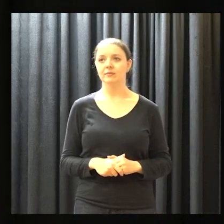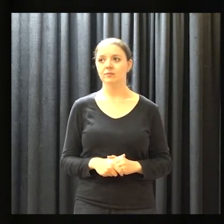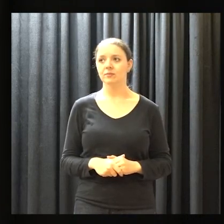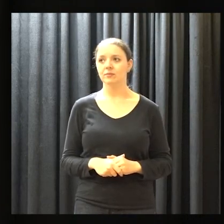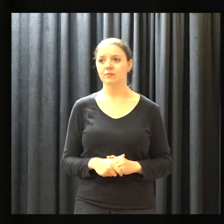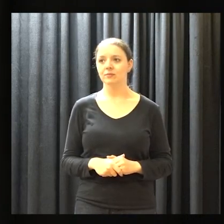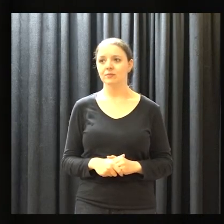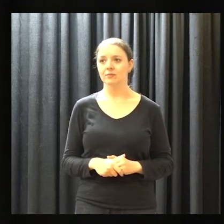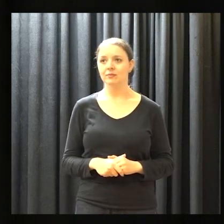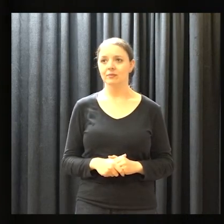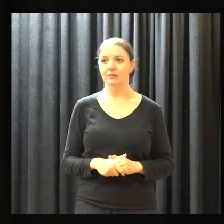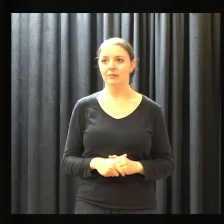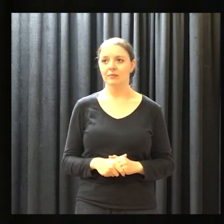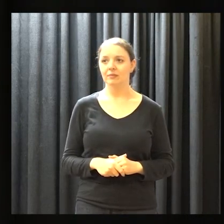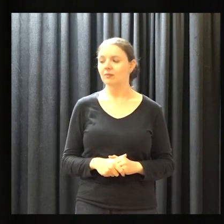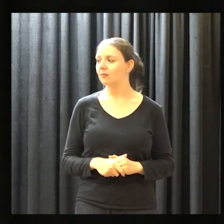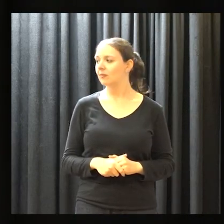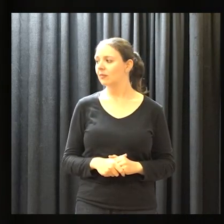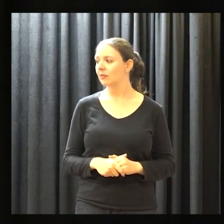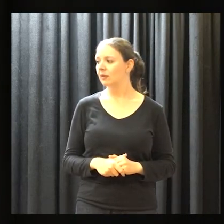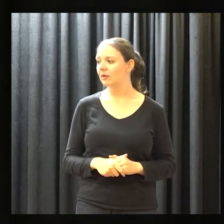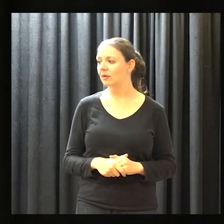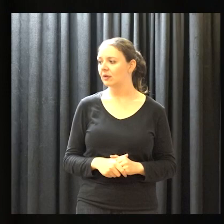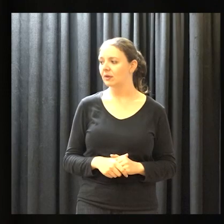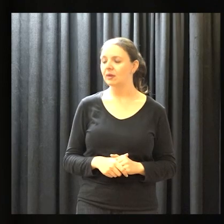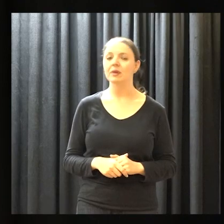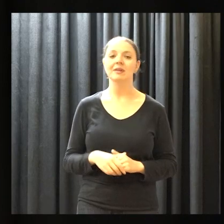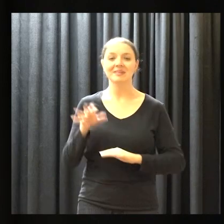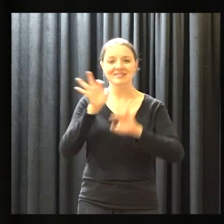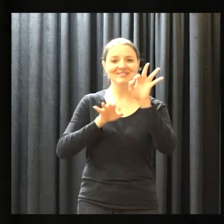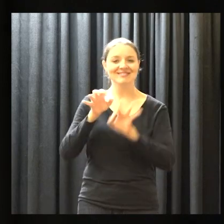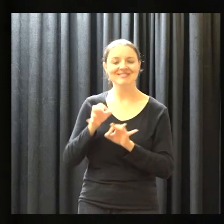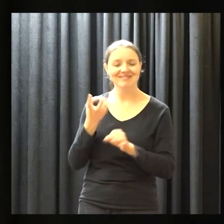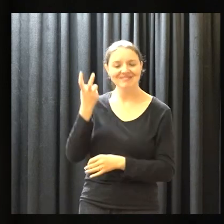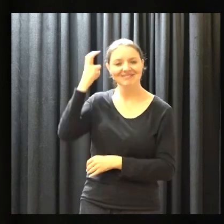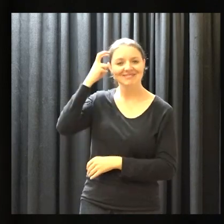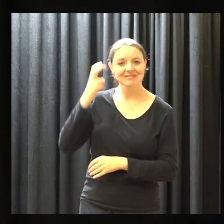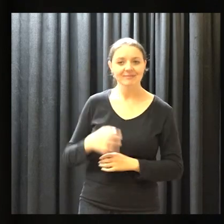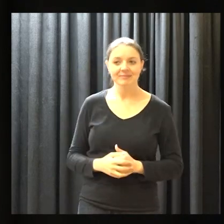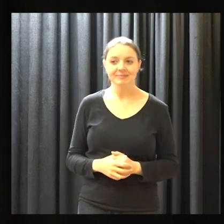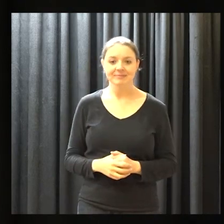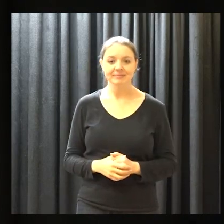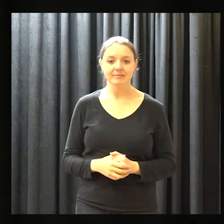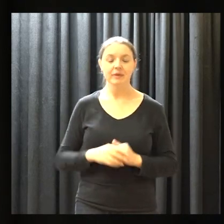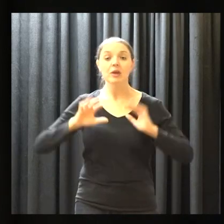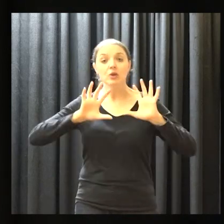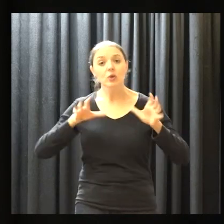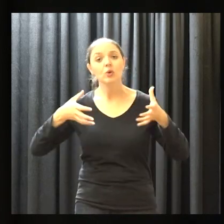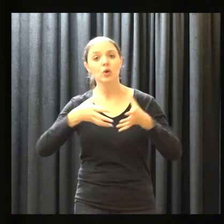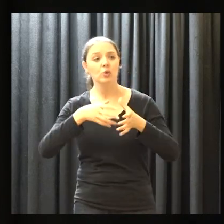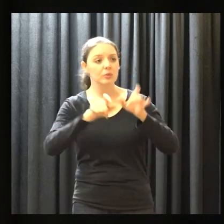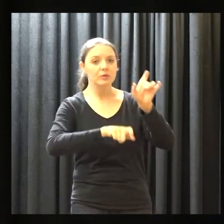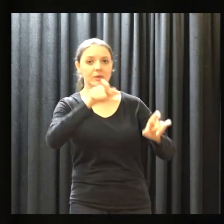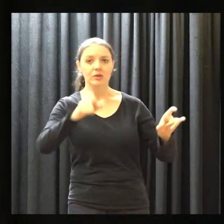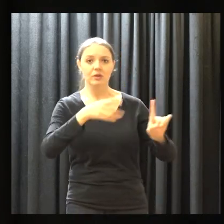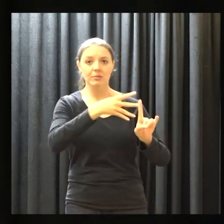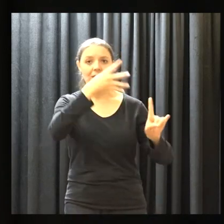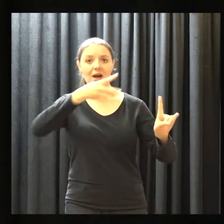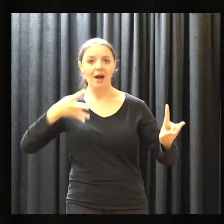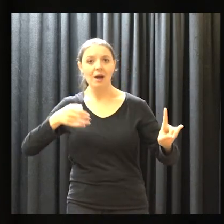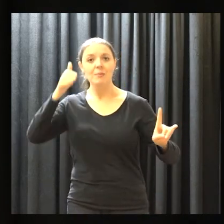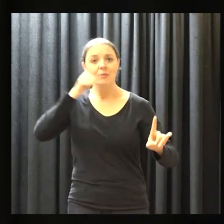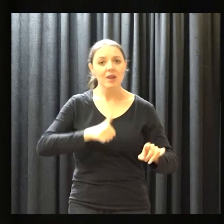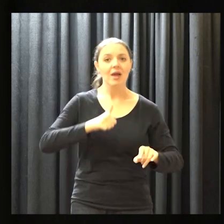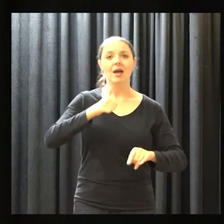Meu prescureto aqui perto. Enfim, vamos lá. Tem corpos de pessoas de torces também, pequenão. Corpos de pessoas